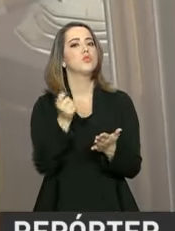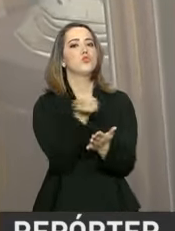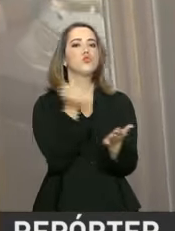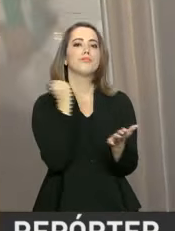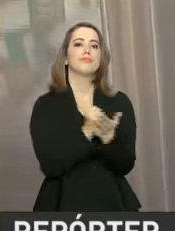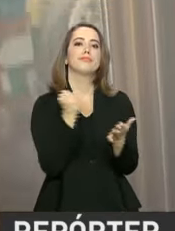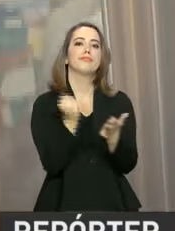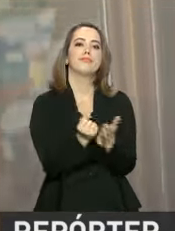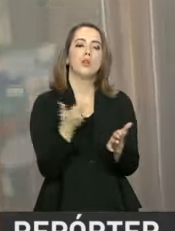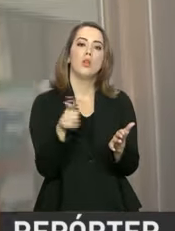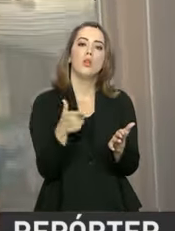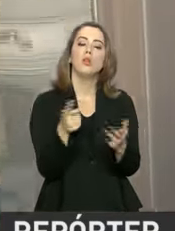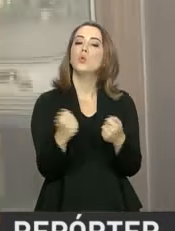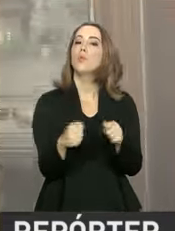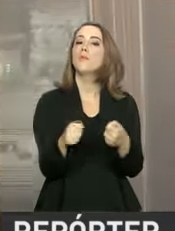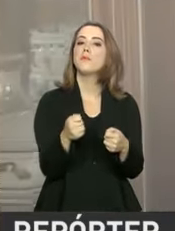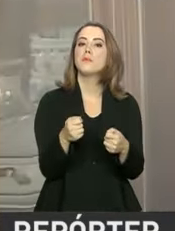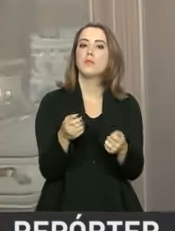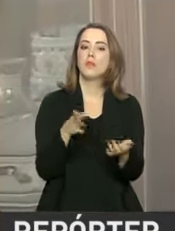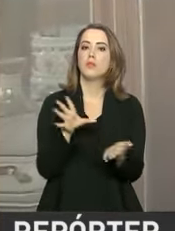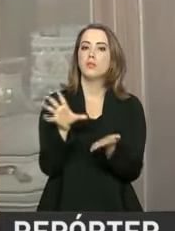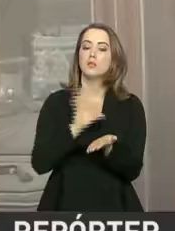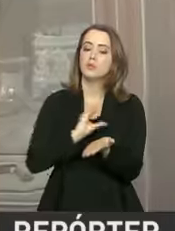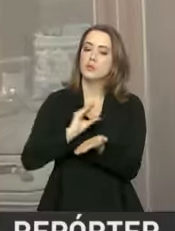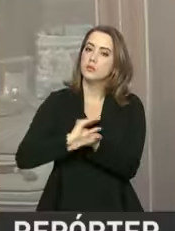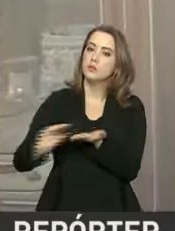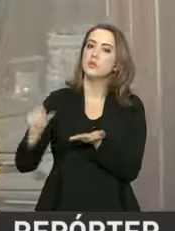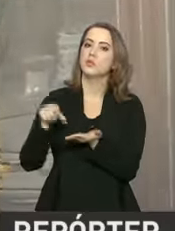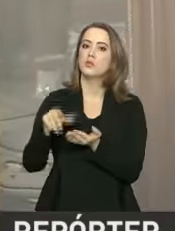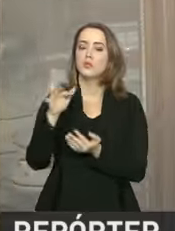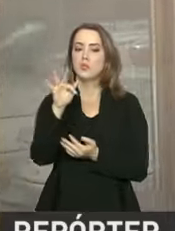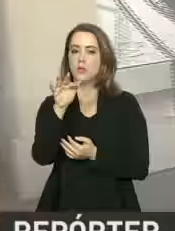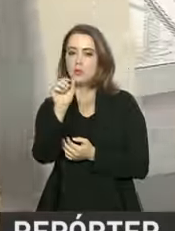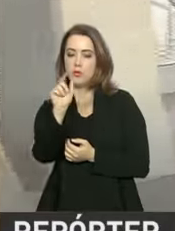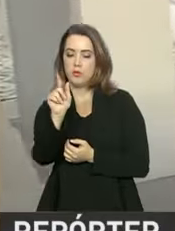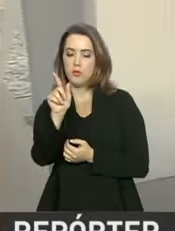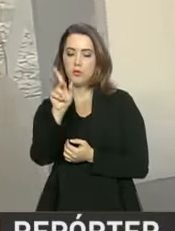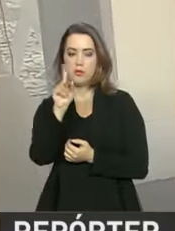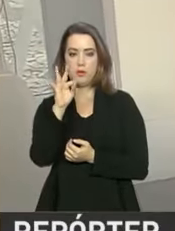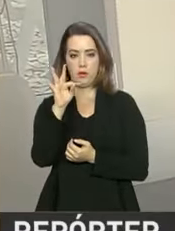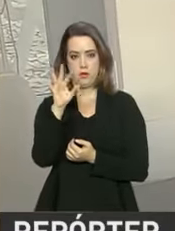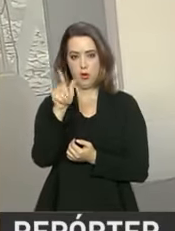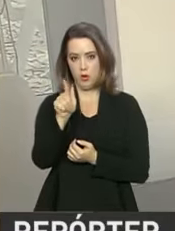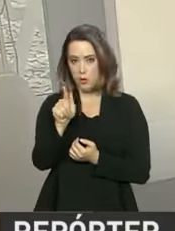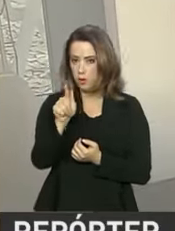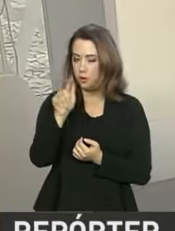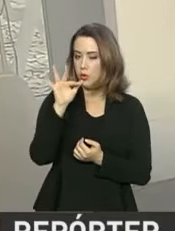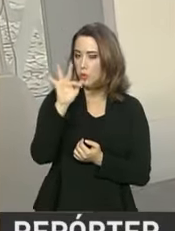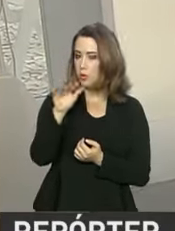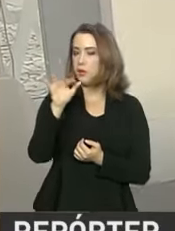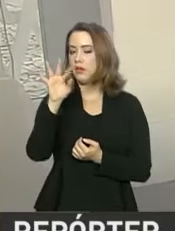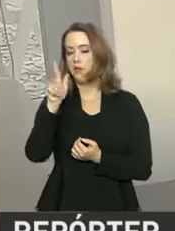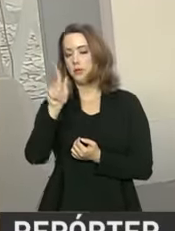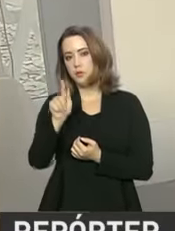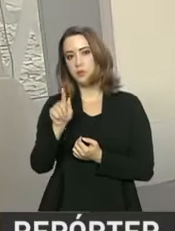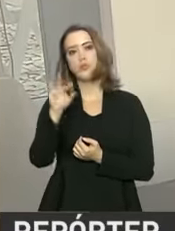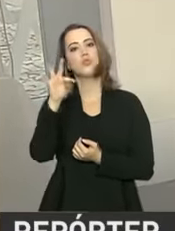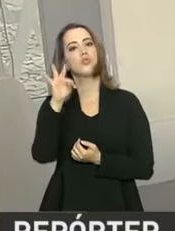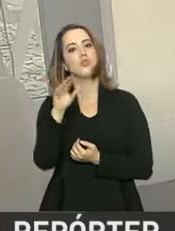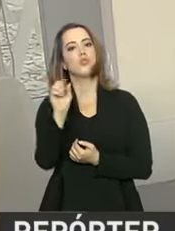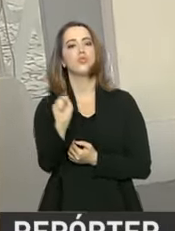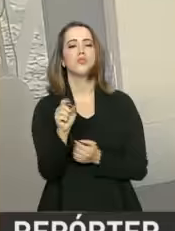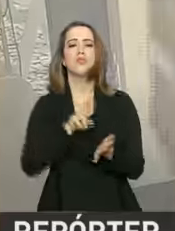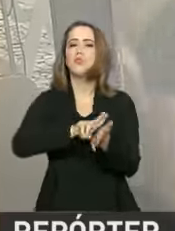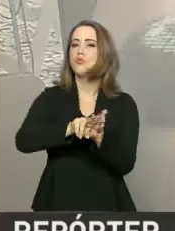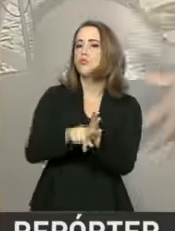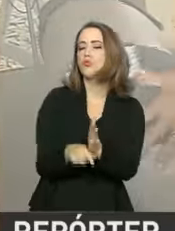obrigados a recolher o fundo de garantia a lei trouxe ainda outras mudanças como o intervalo de almoço pagamento de hora extra e de adicional